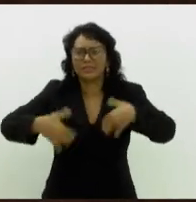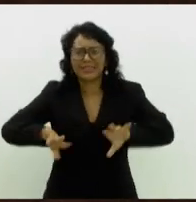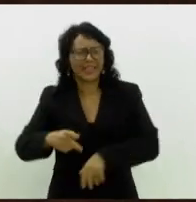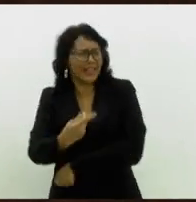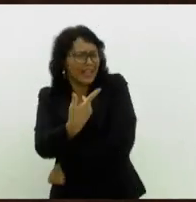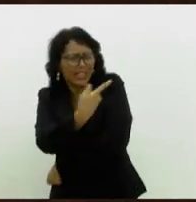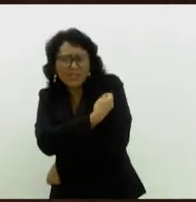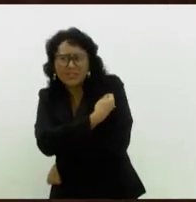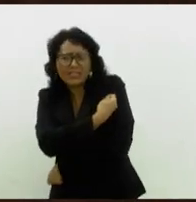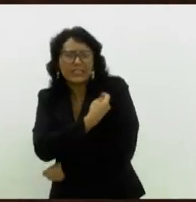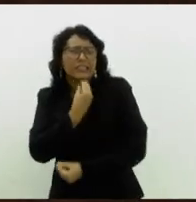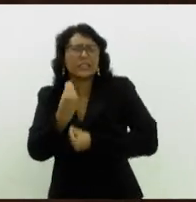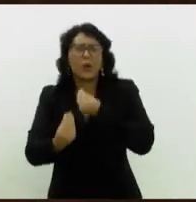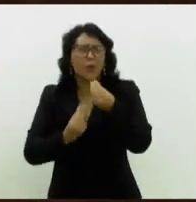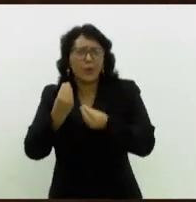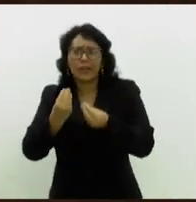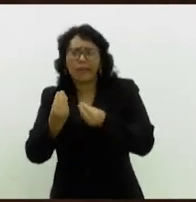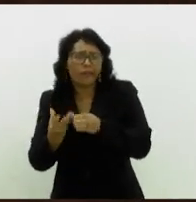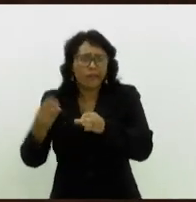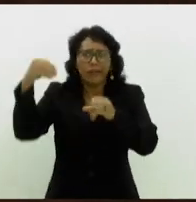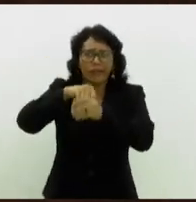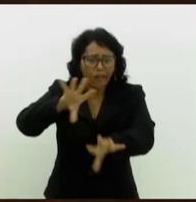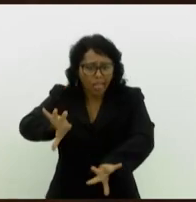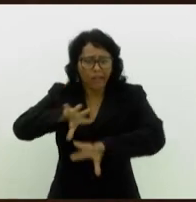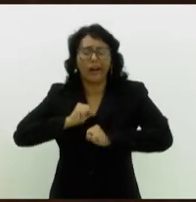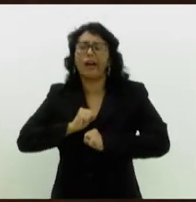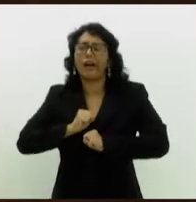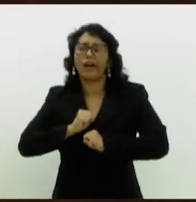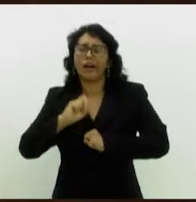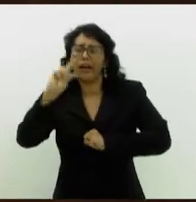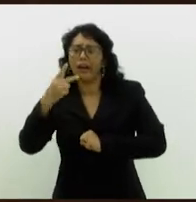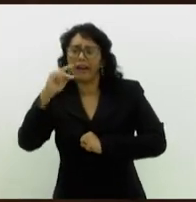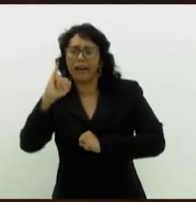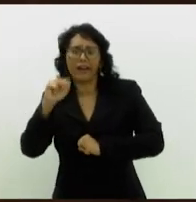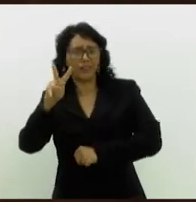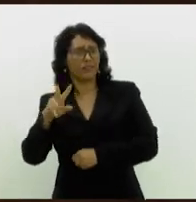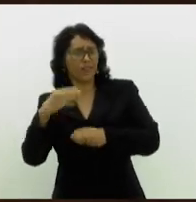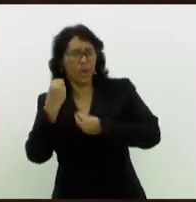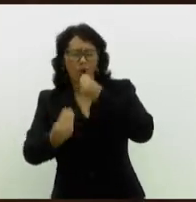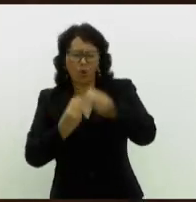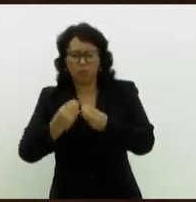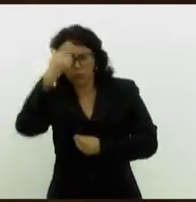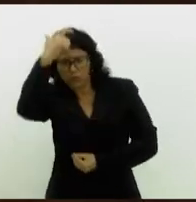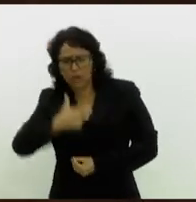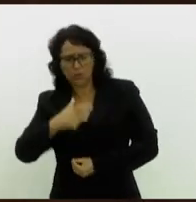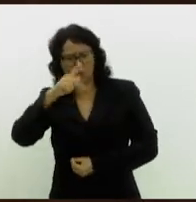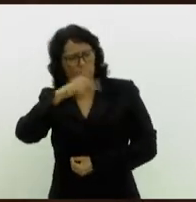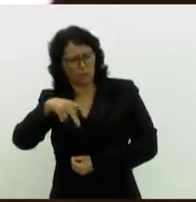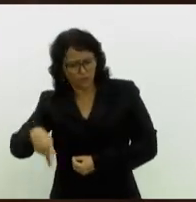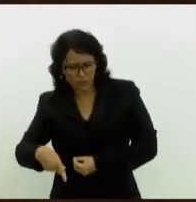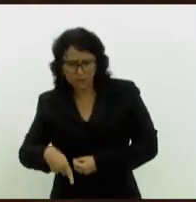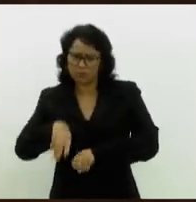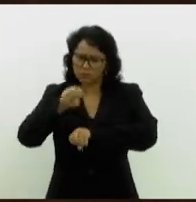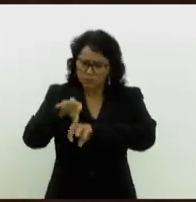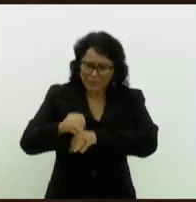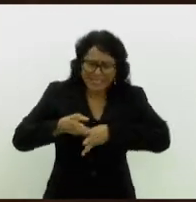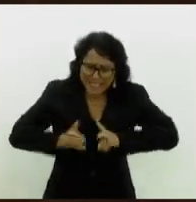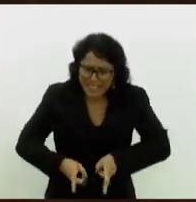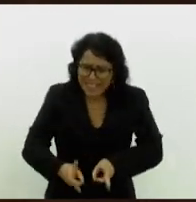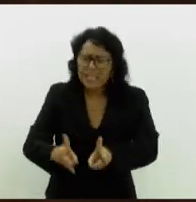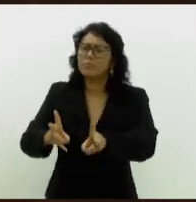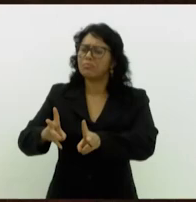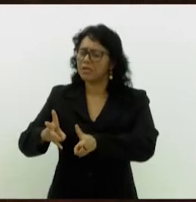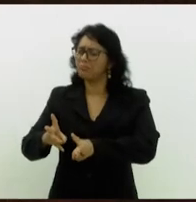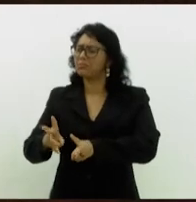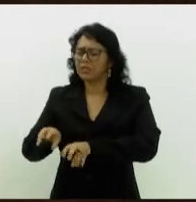propagaram o vírus do HIV então eu vejo com muitos bons olhos como professora que sou né Sempre trabalhei com jovens